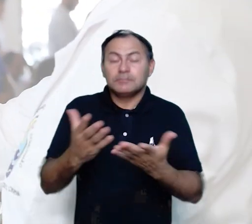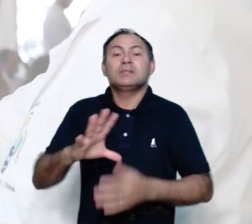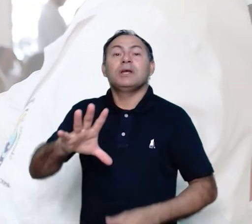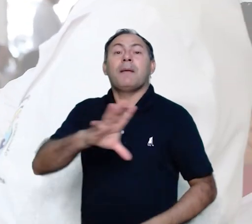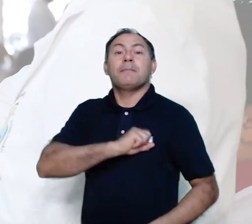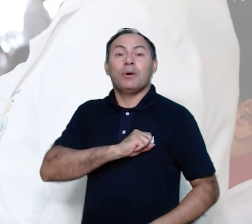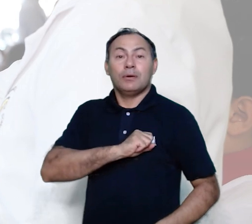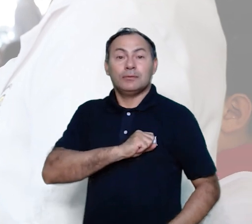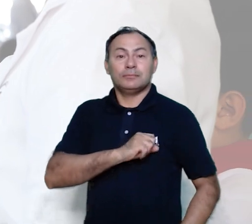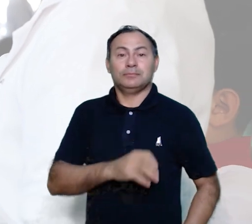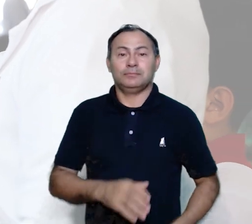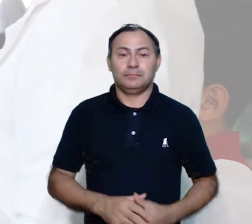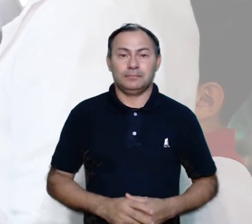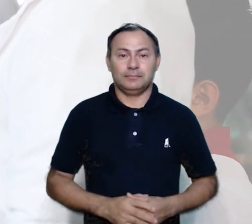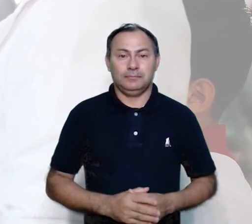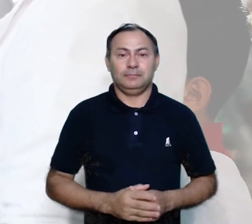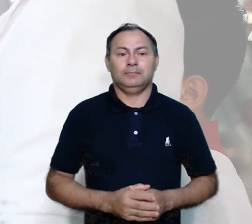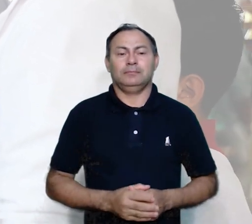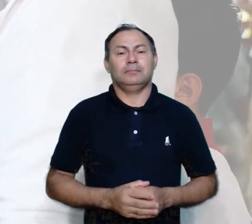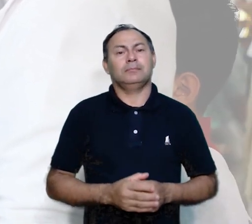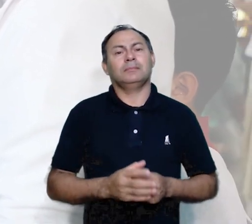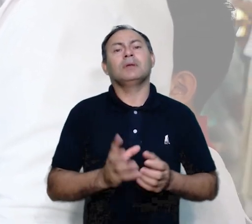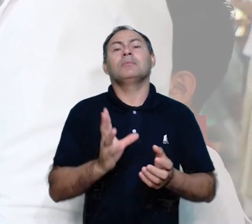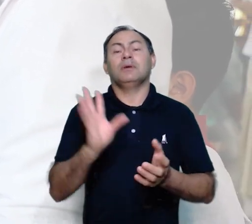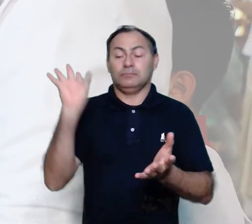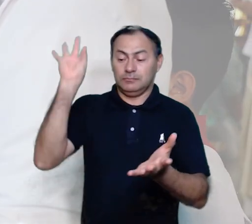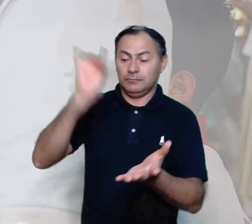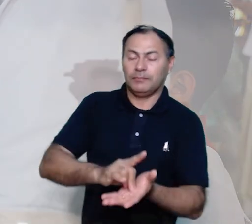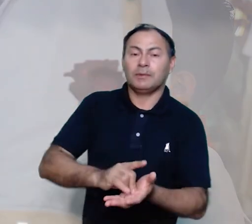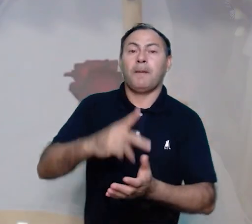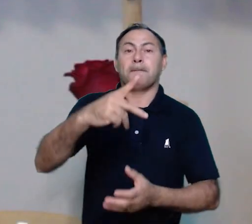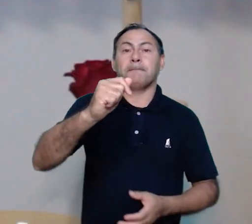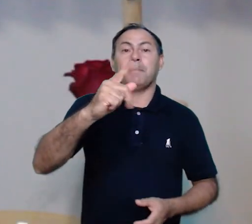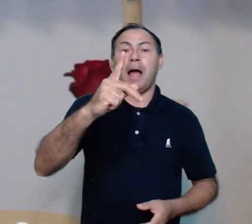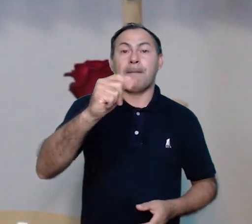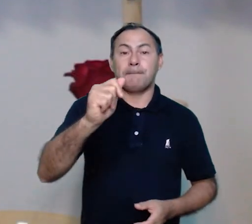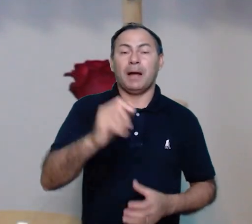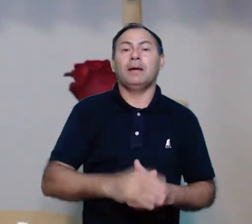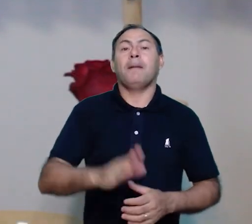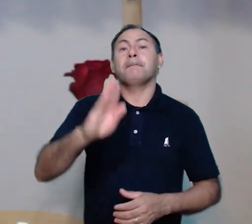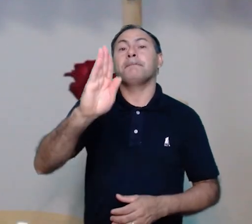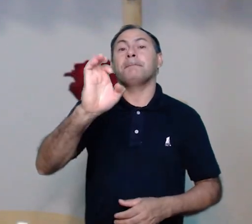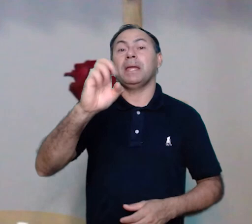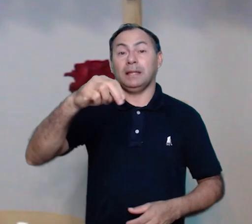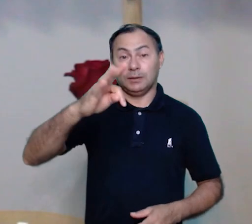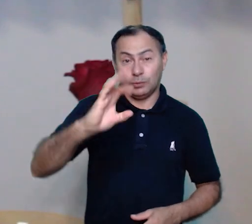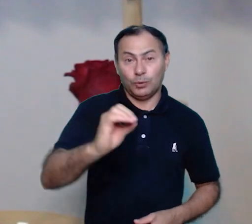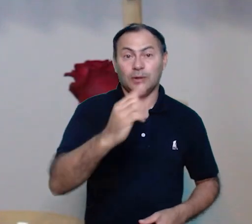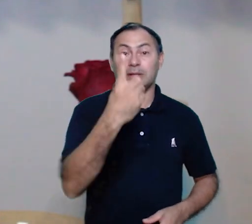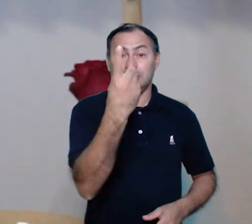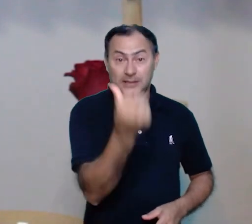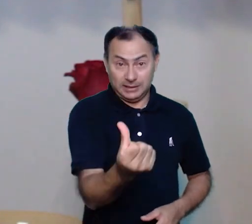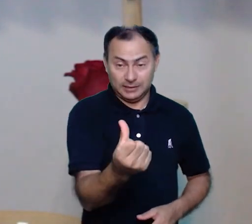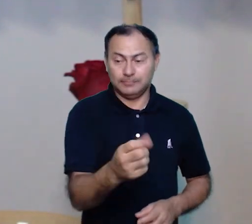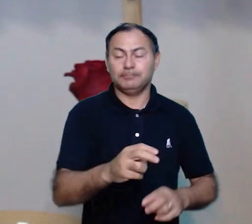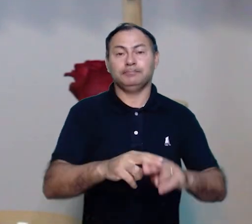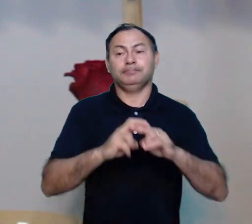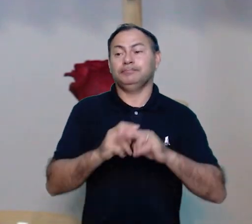em gesto de amor, como afirmou o Papa Bento XVI.